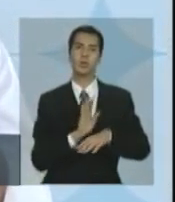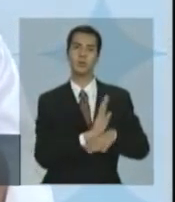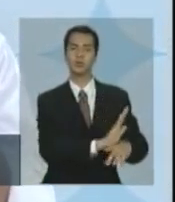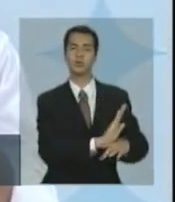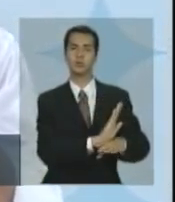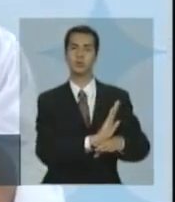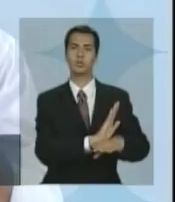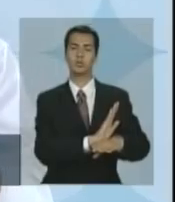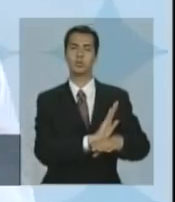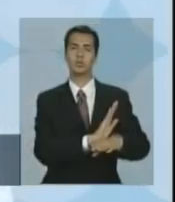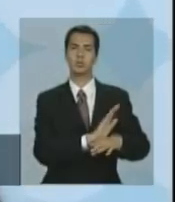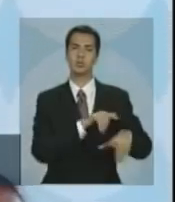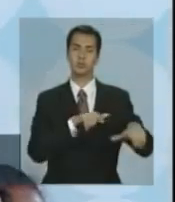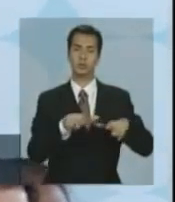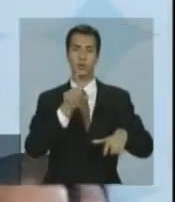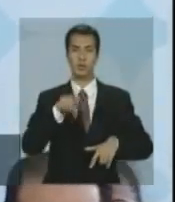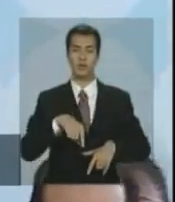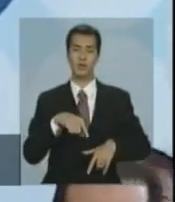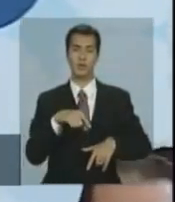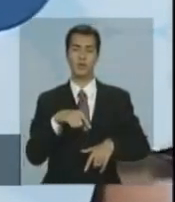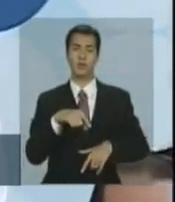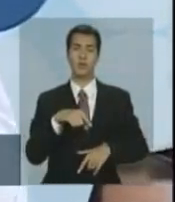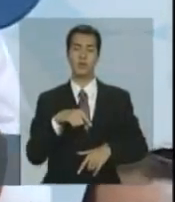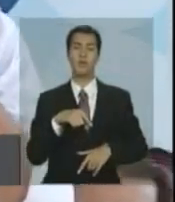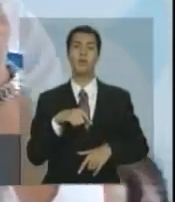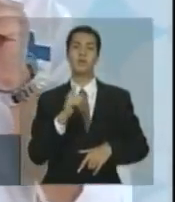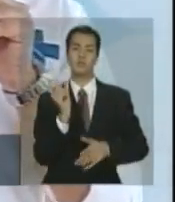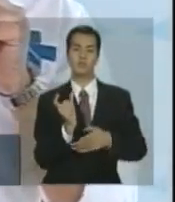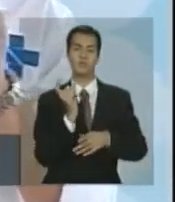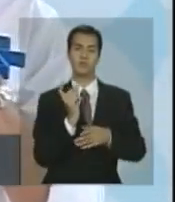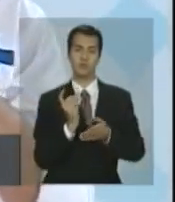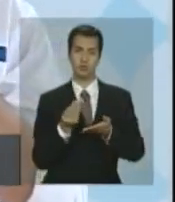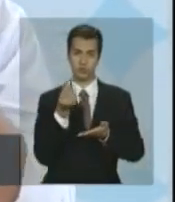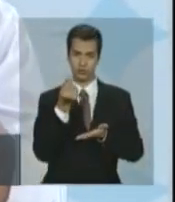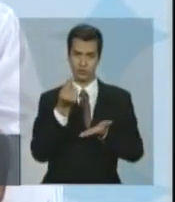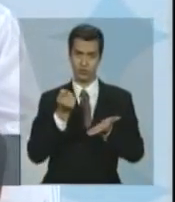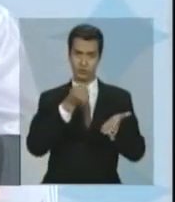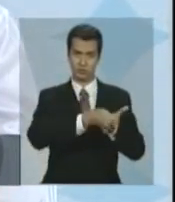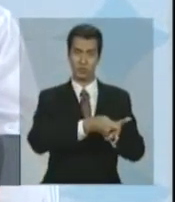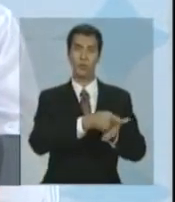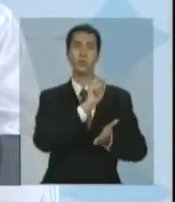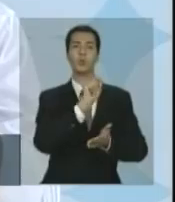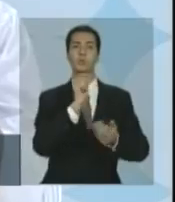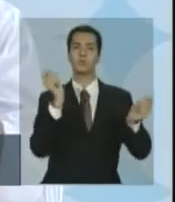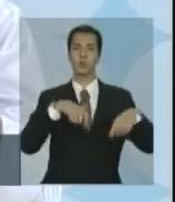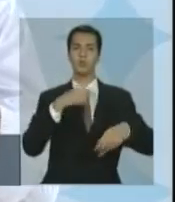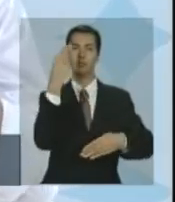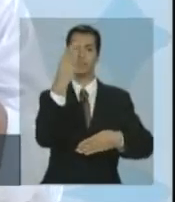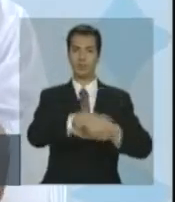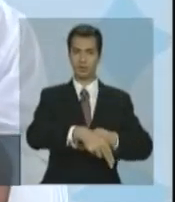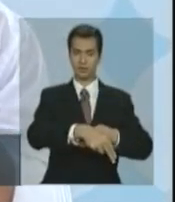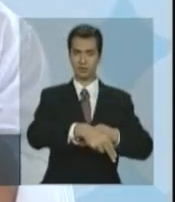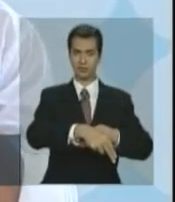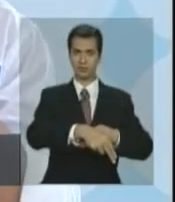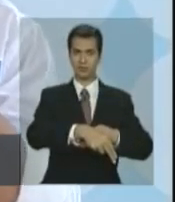dessa gestante. É o Vale Táxi e o Vale Transporte durante a Rede Cegonha, como